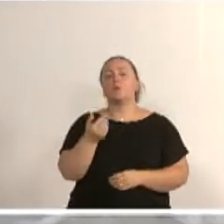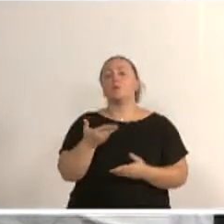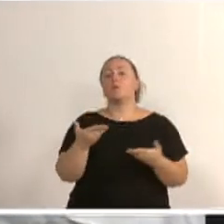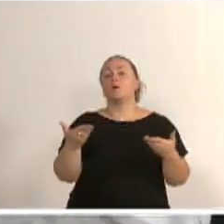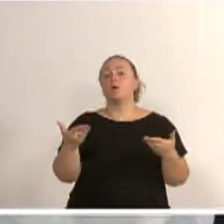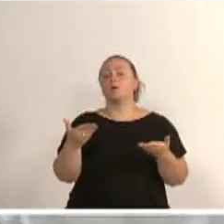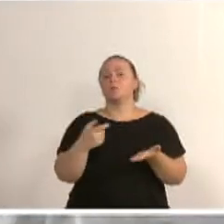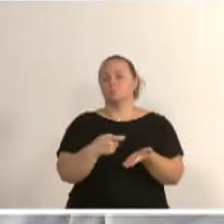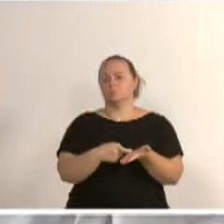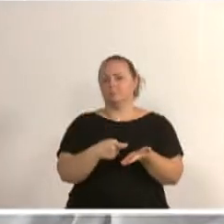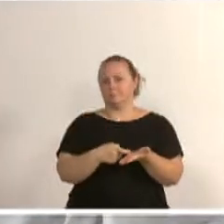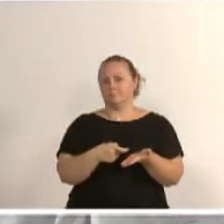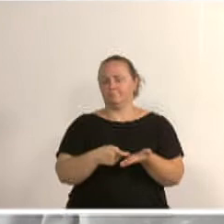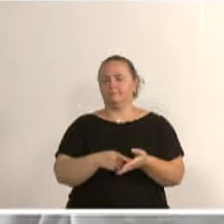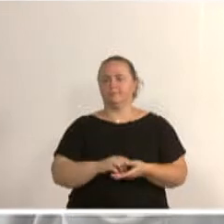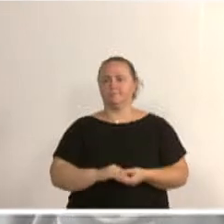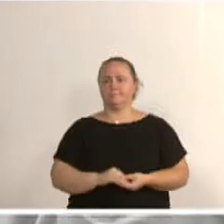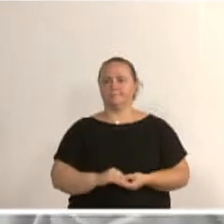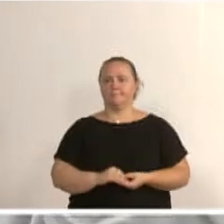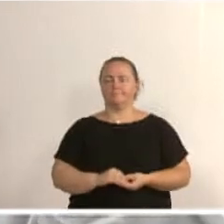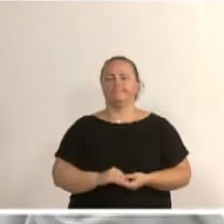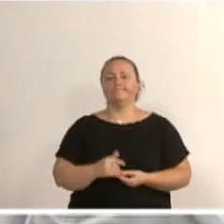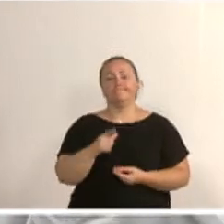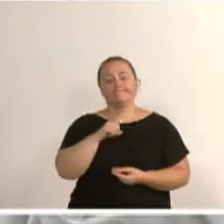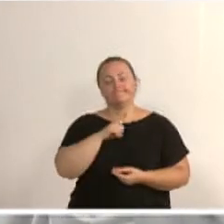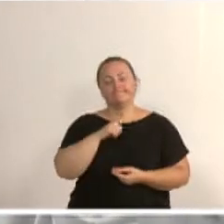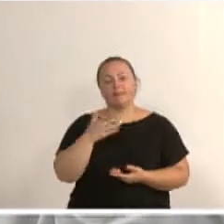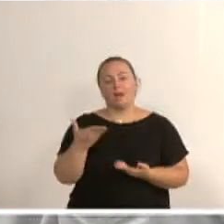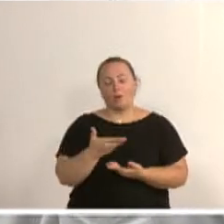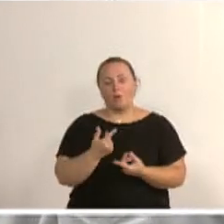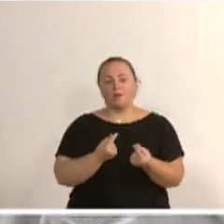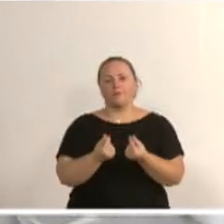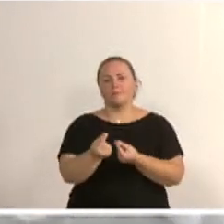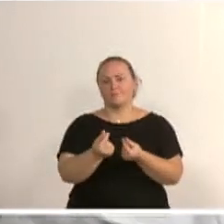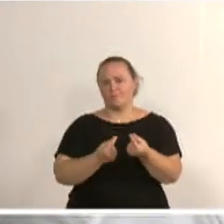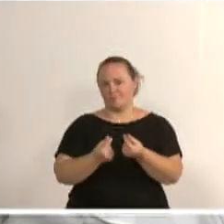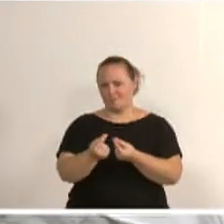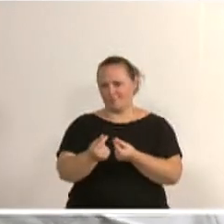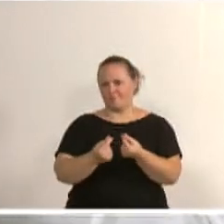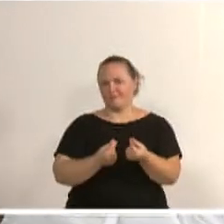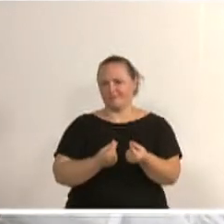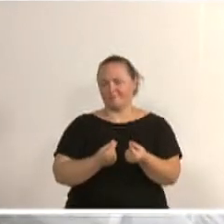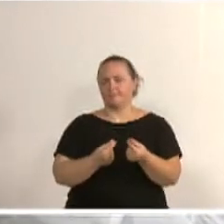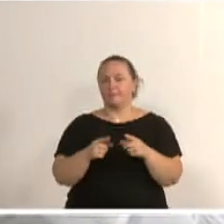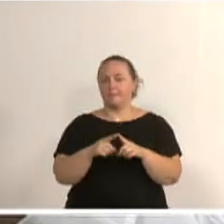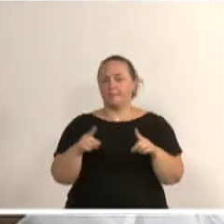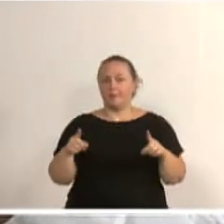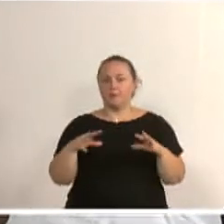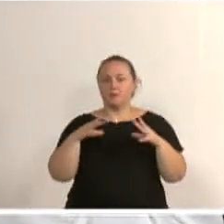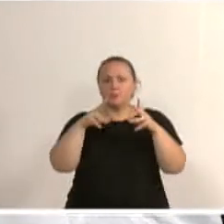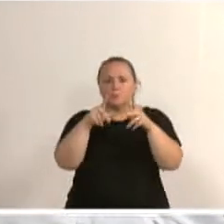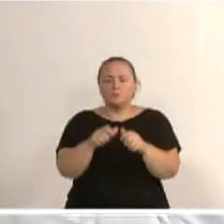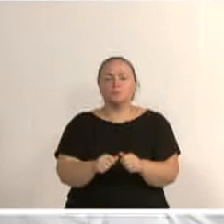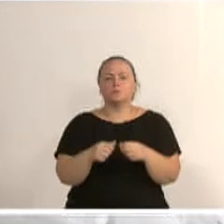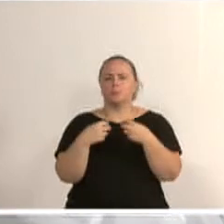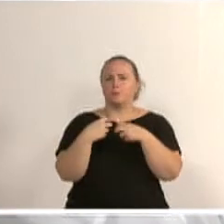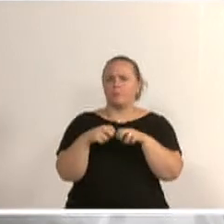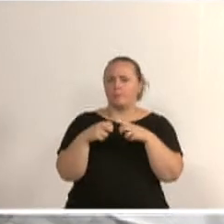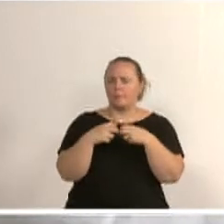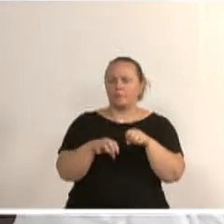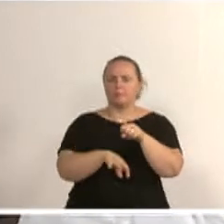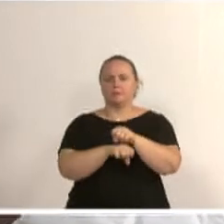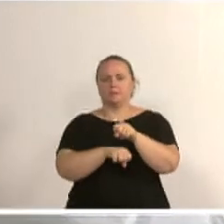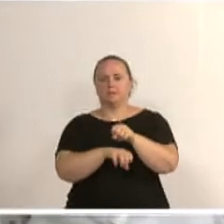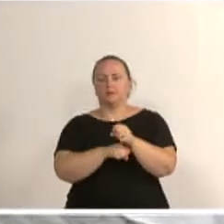Essa é a questão que a gente tem no sistema de fluxo de caixa. Então, assim, toda a demanda de veículos do CETERB pelo contrato